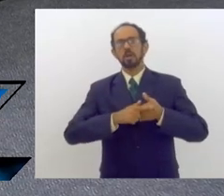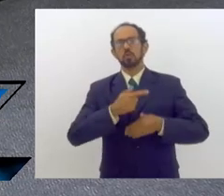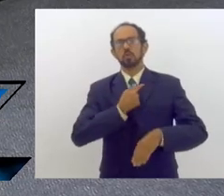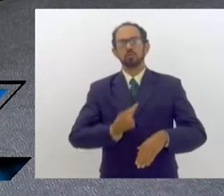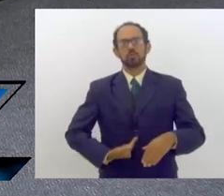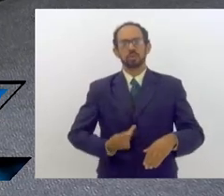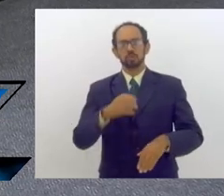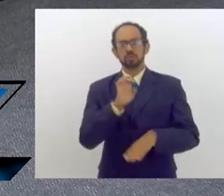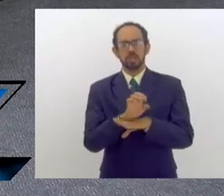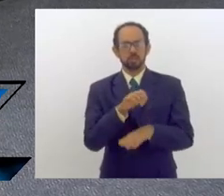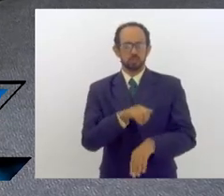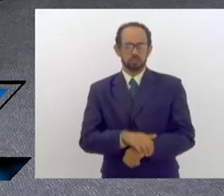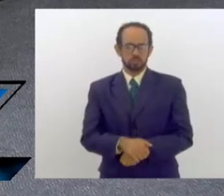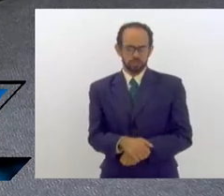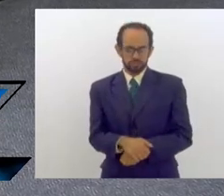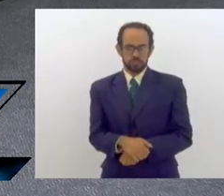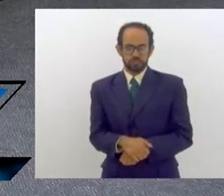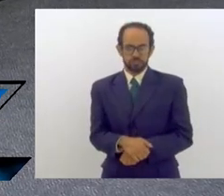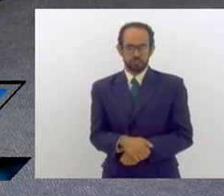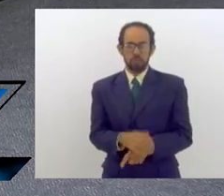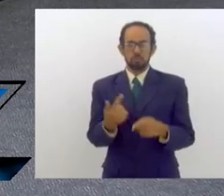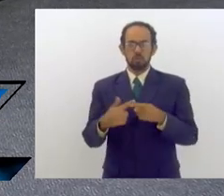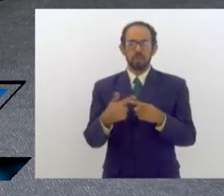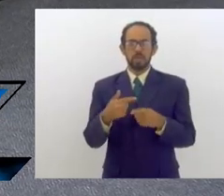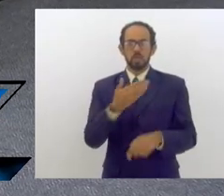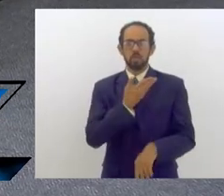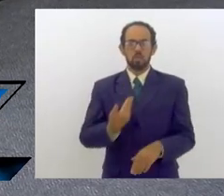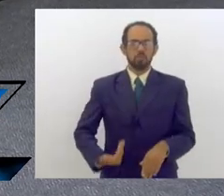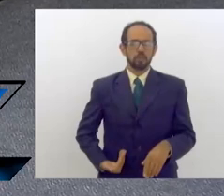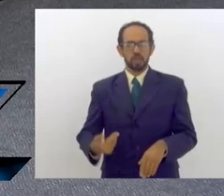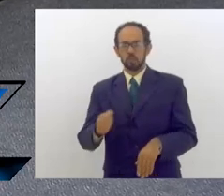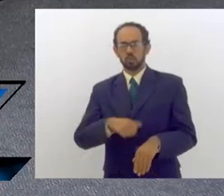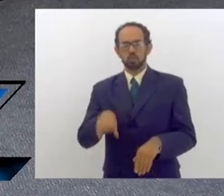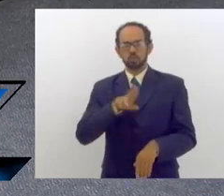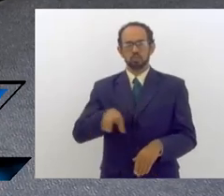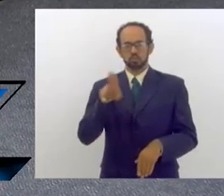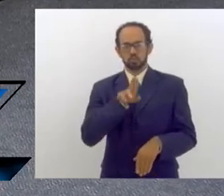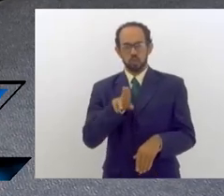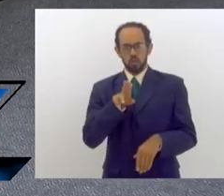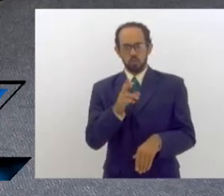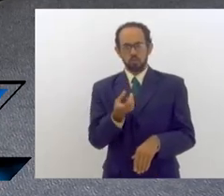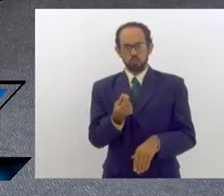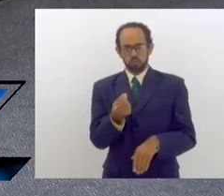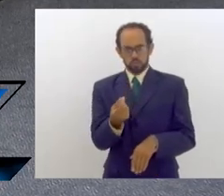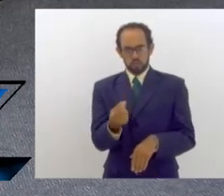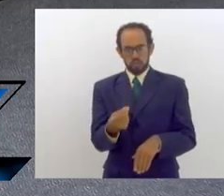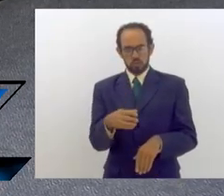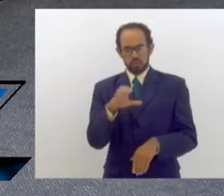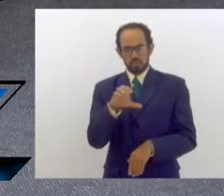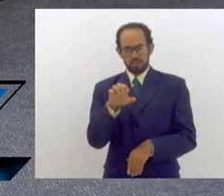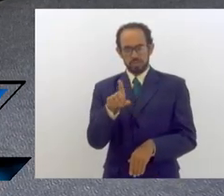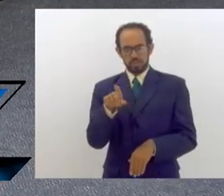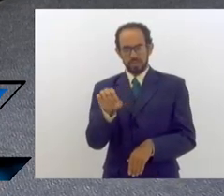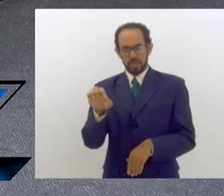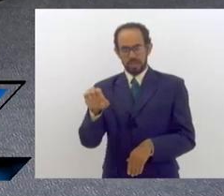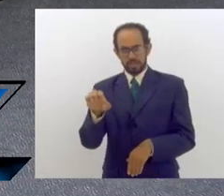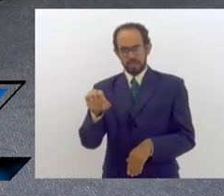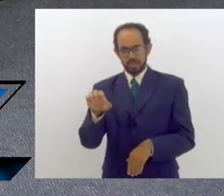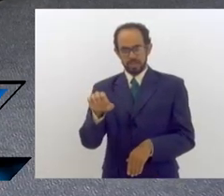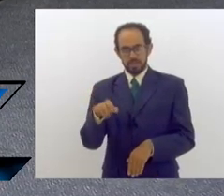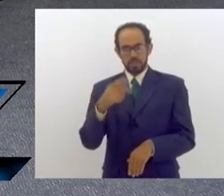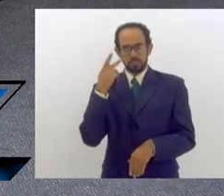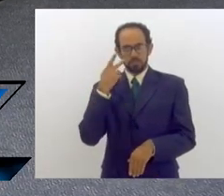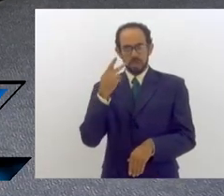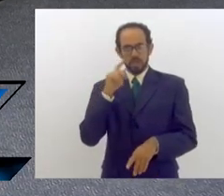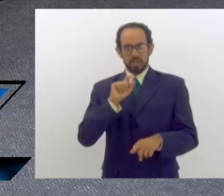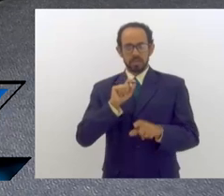o que que o governo do estado utilizou dos recursos oriundos da Cedae para